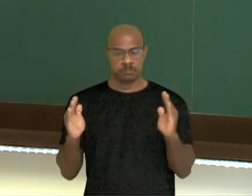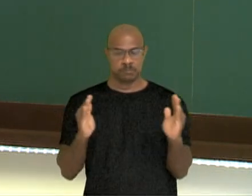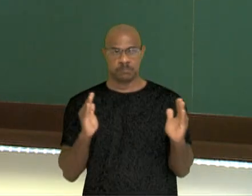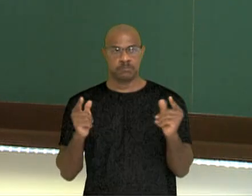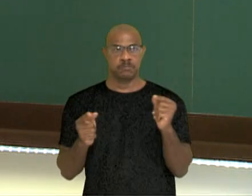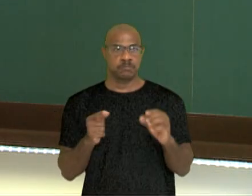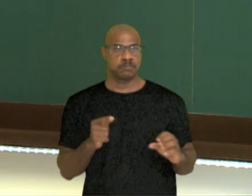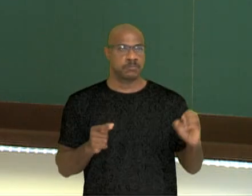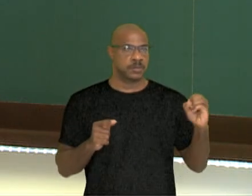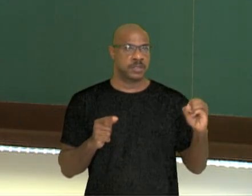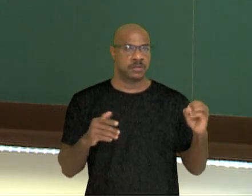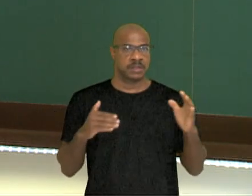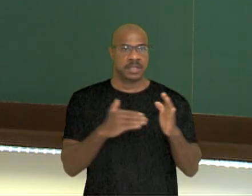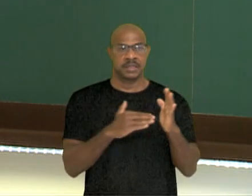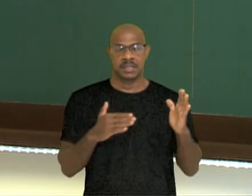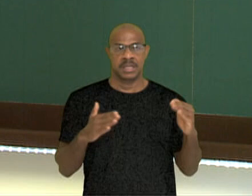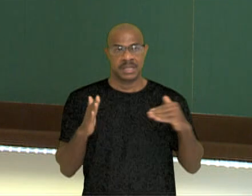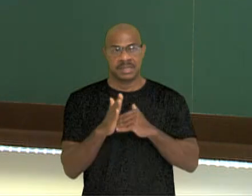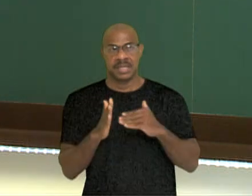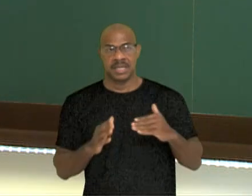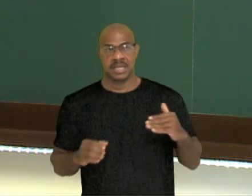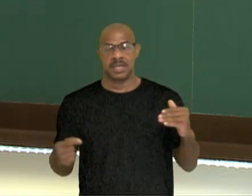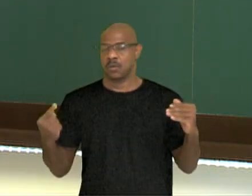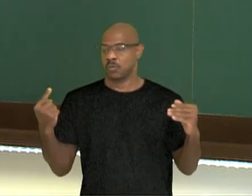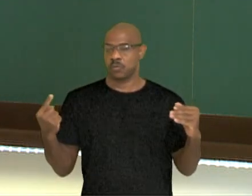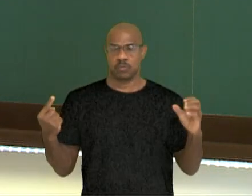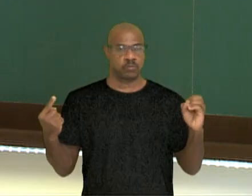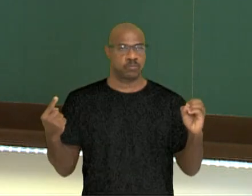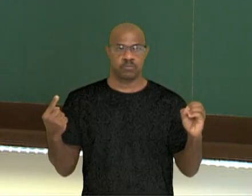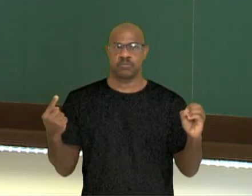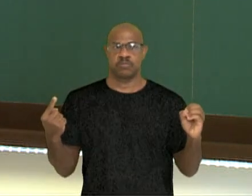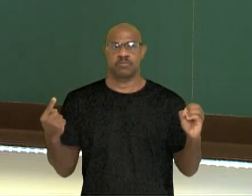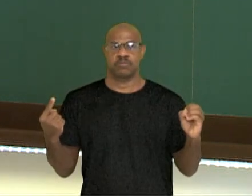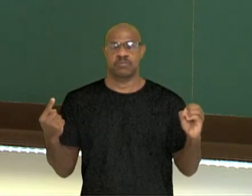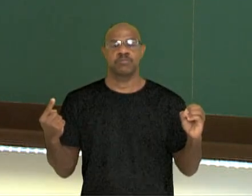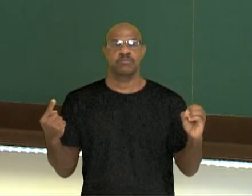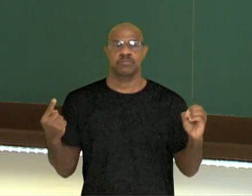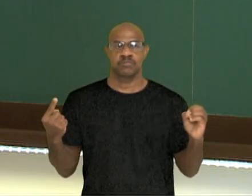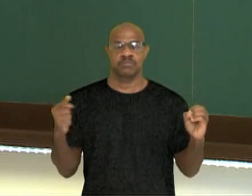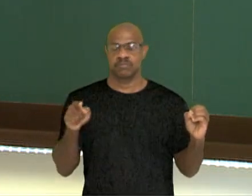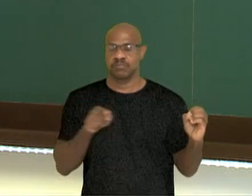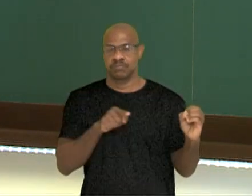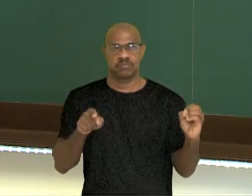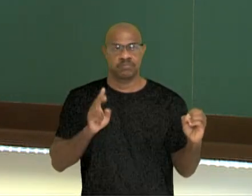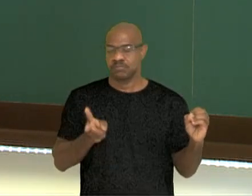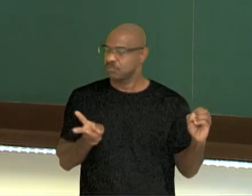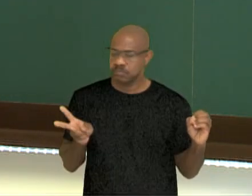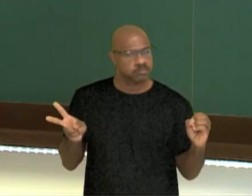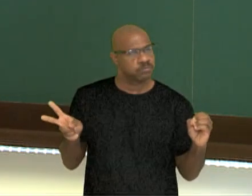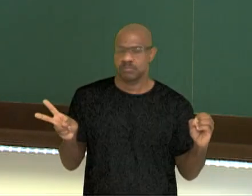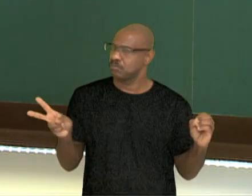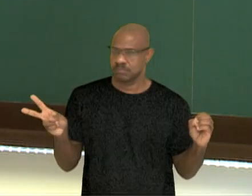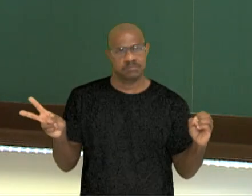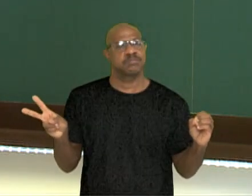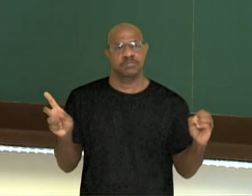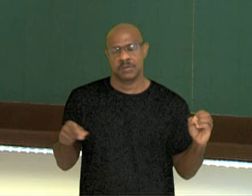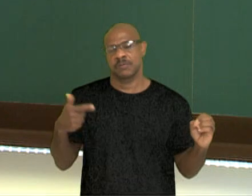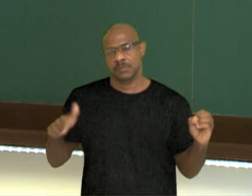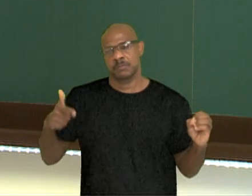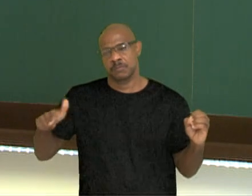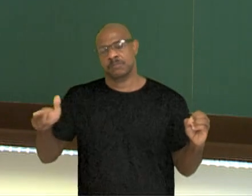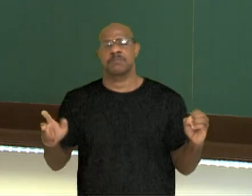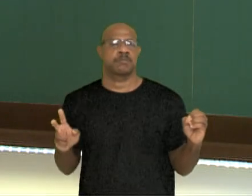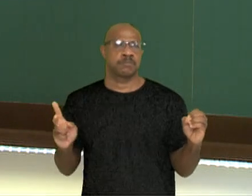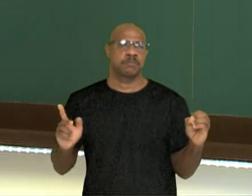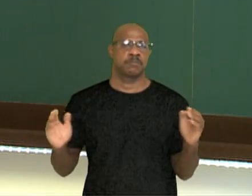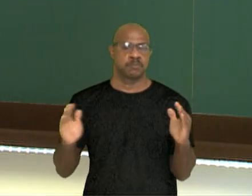de 0 até 1, exatamente onde inicia, onde termina o primeiro ciclo, e se a gente continuasse, né, ele ia se repetir indefinidamente.